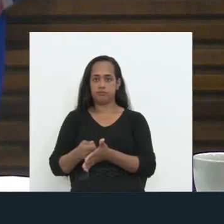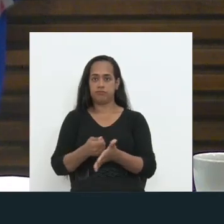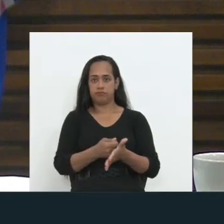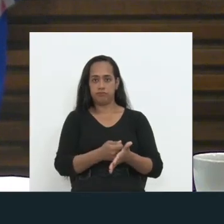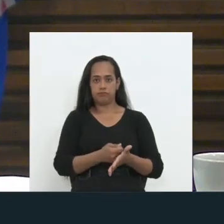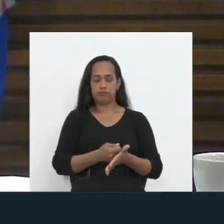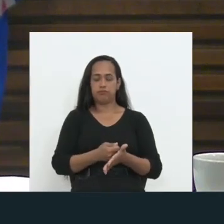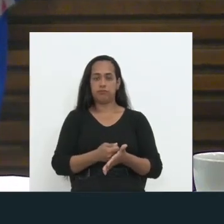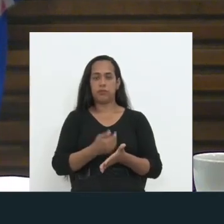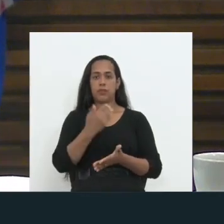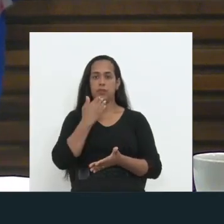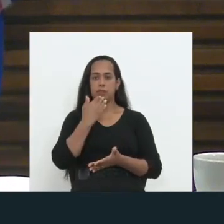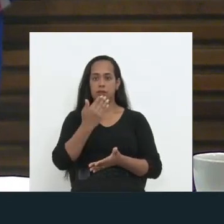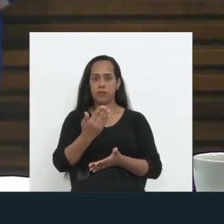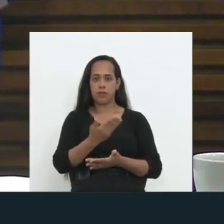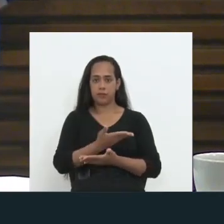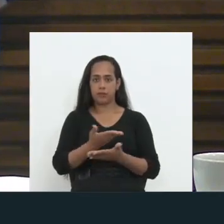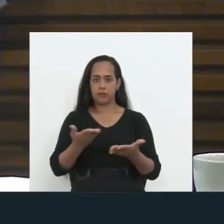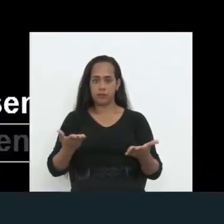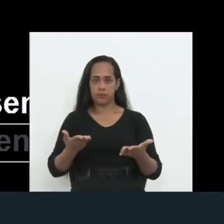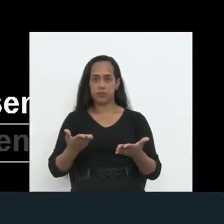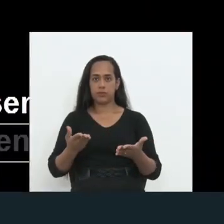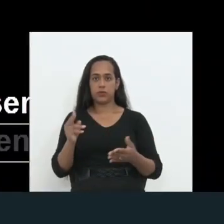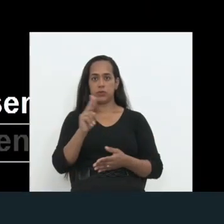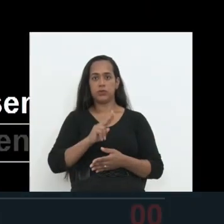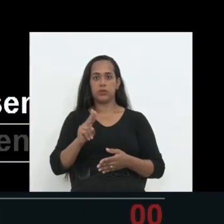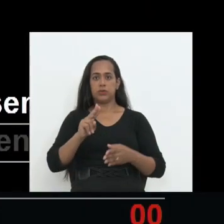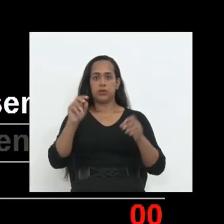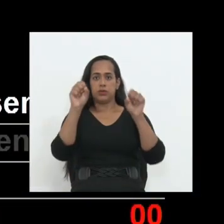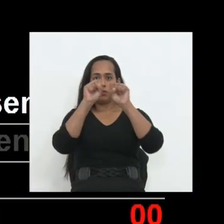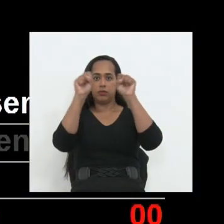que utilizem os terminais para o voto eletrônico.